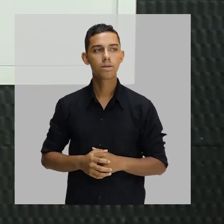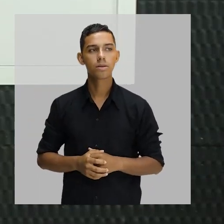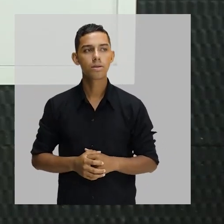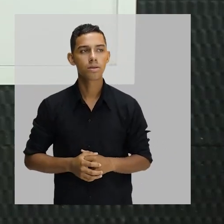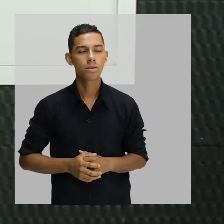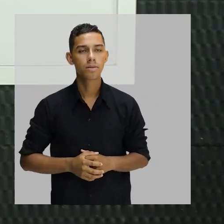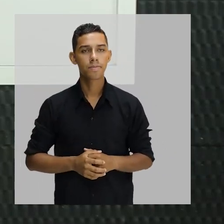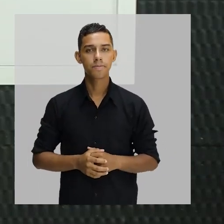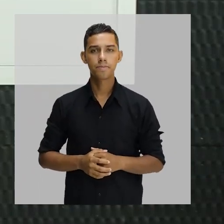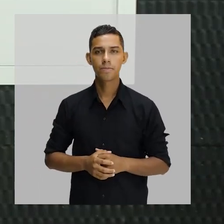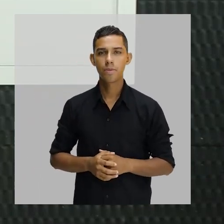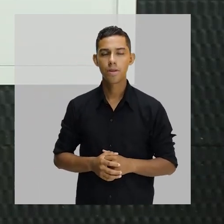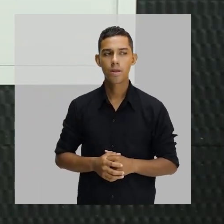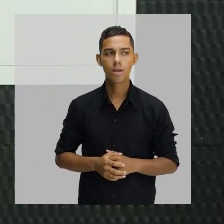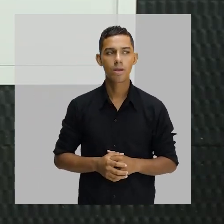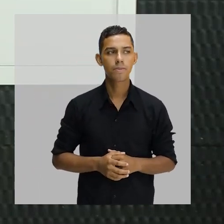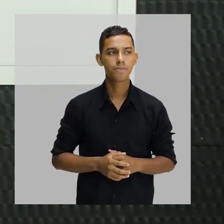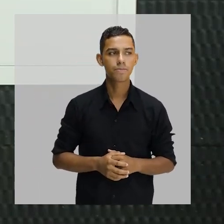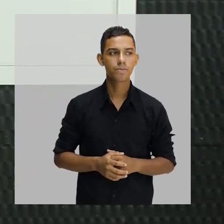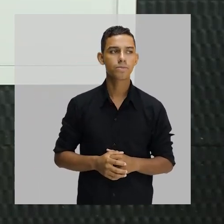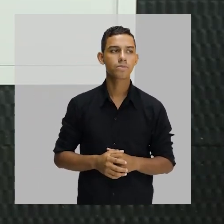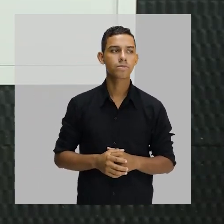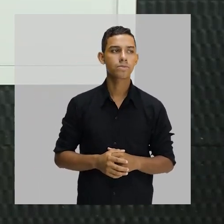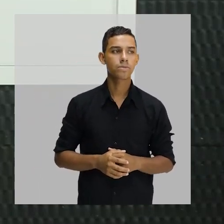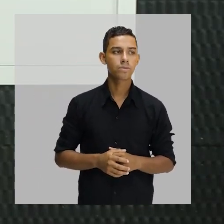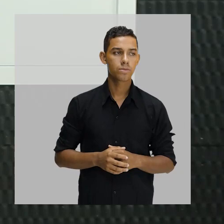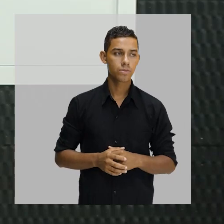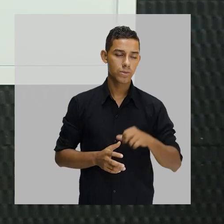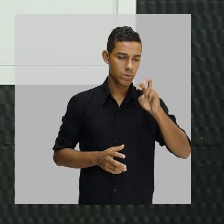35 metros. Que é a mesma coisa. Ó.